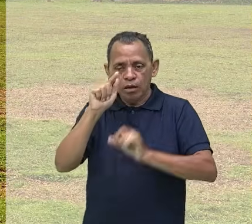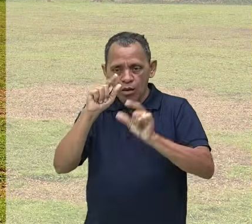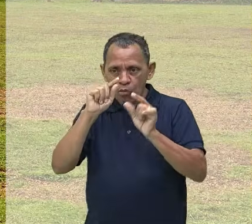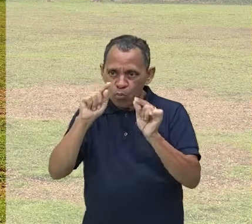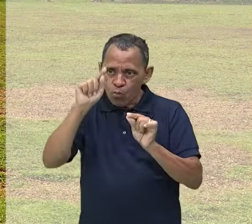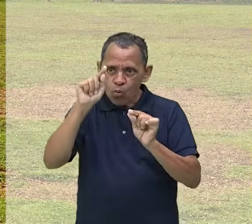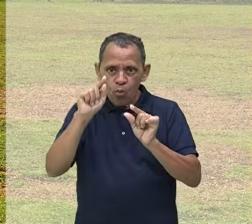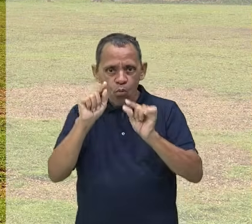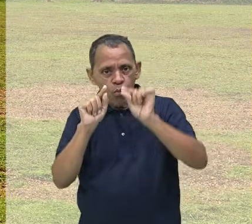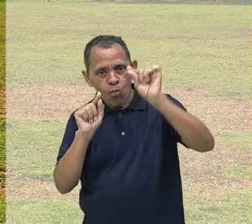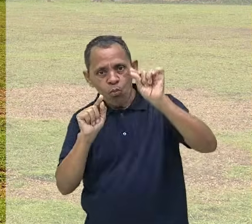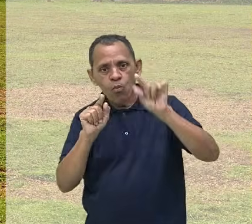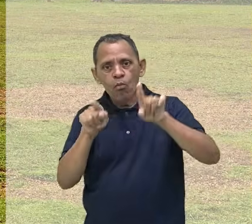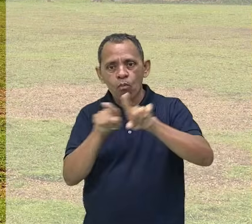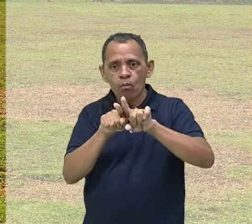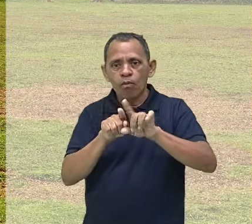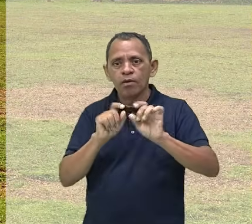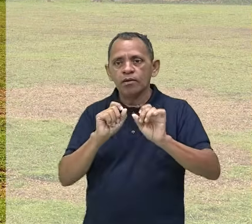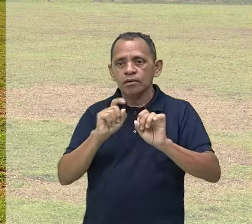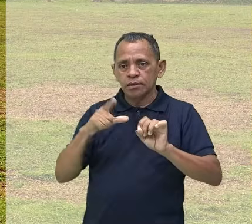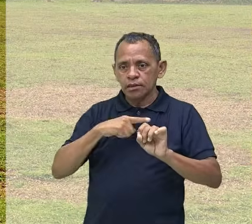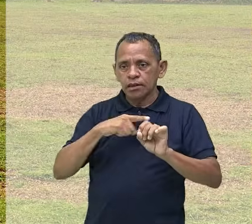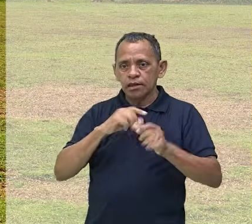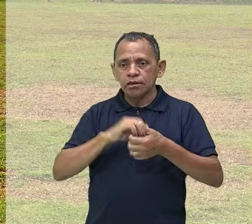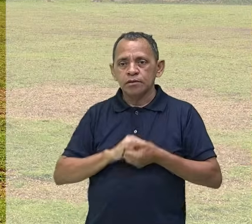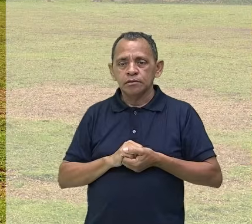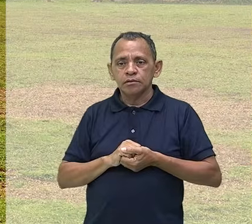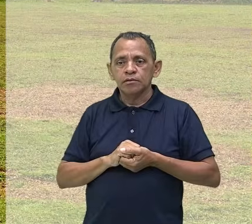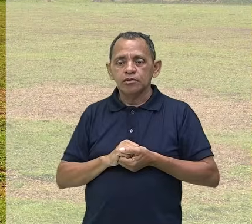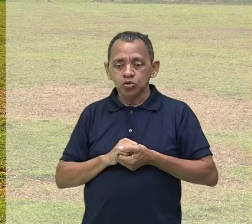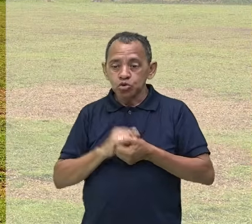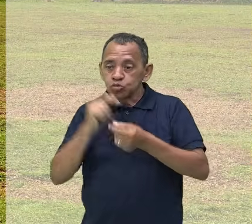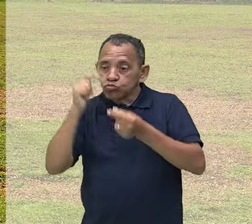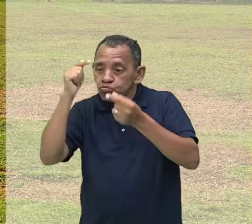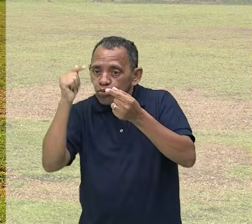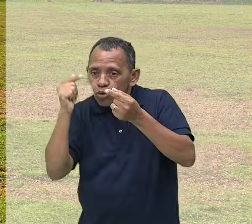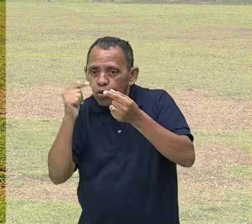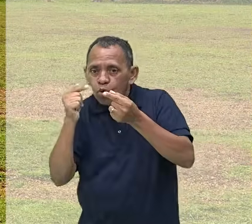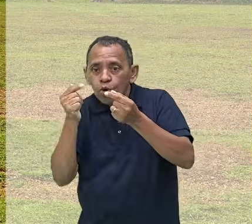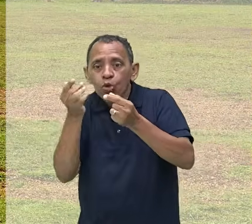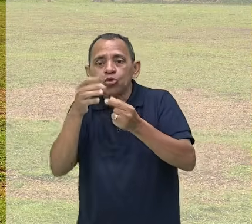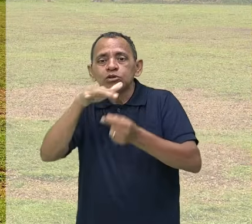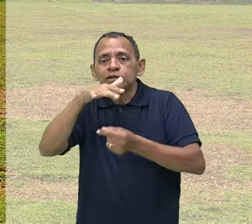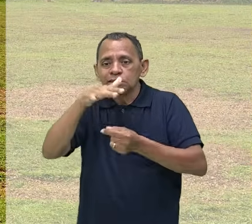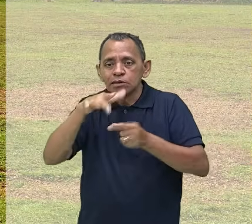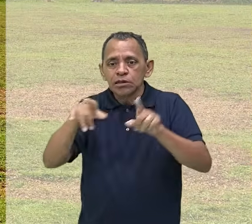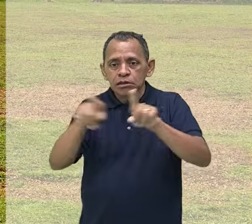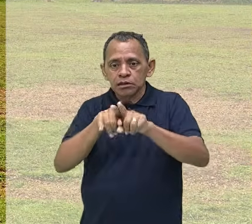ainda esses pontos que estão entre os cardeais e os colaterais, que vão ser os